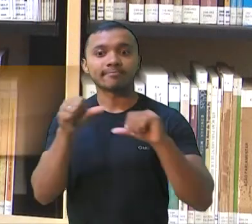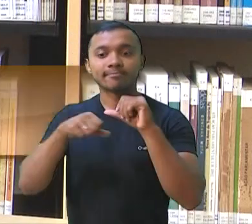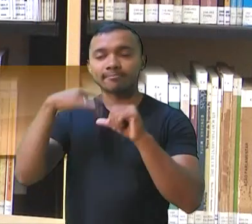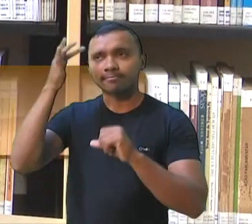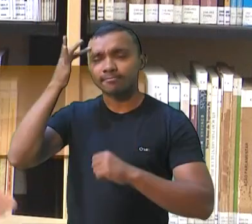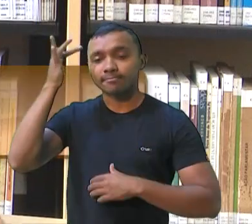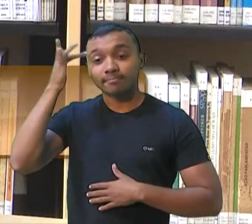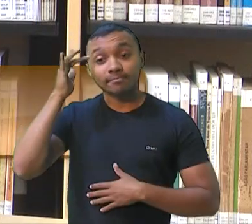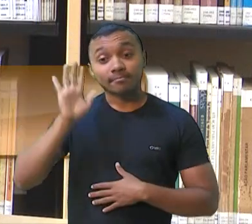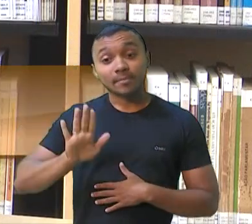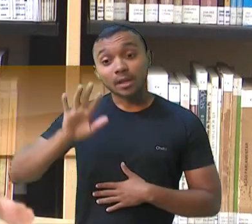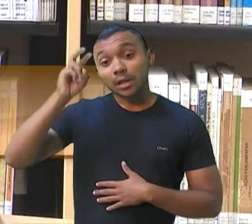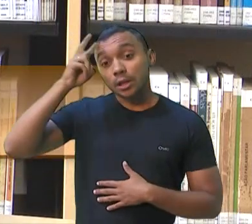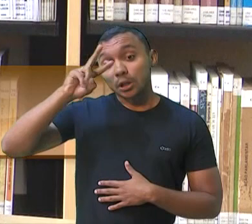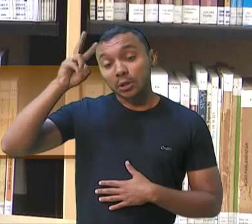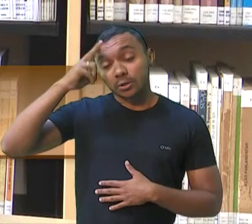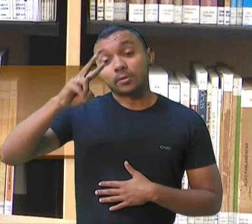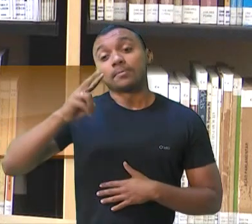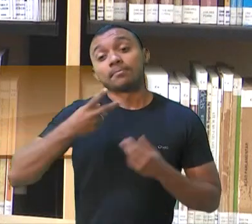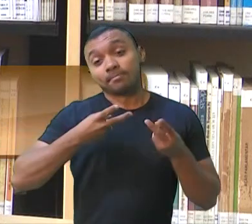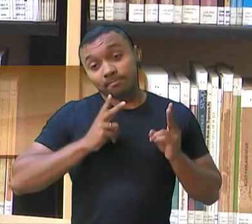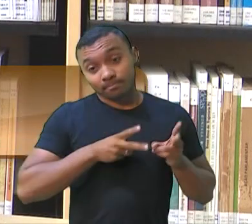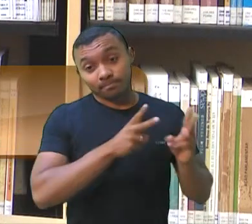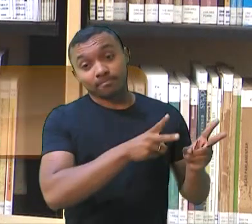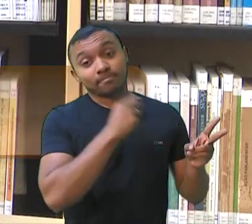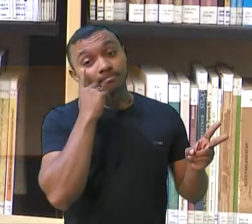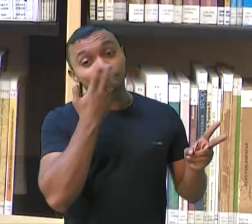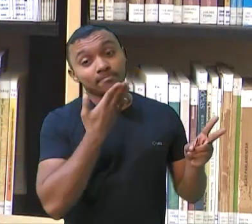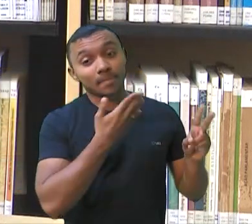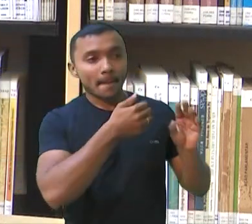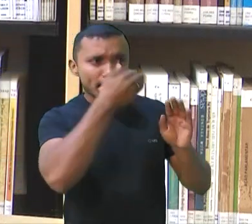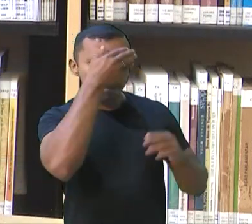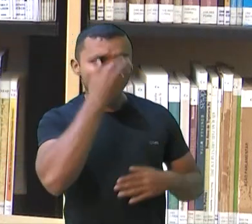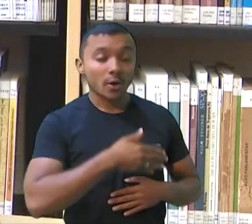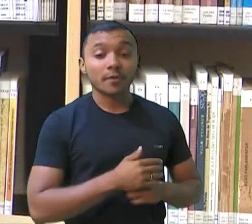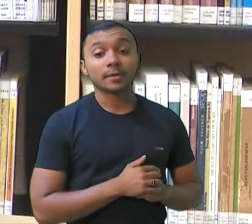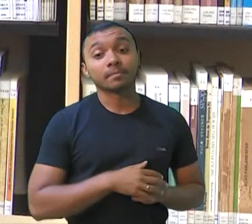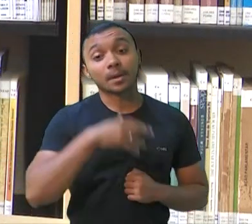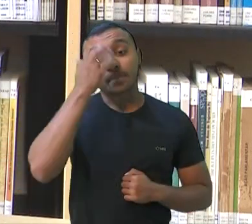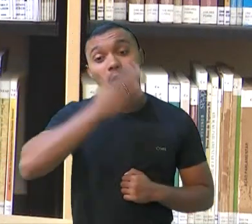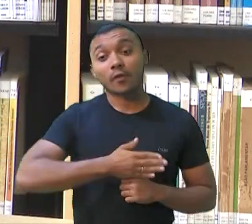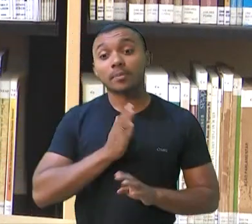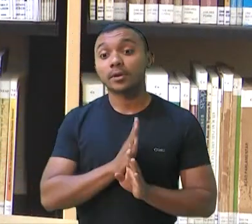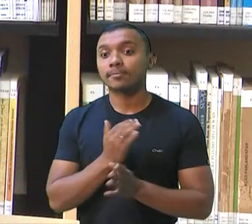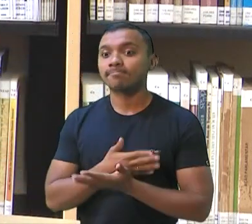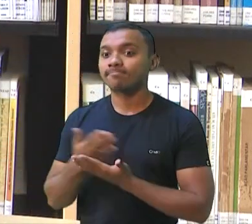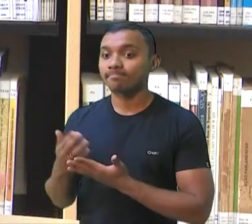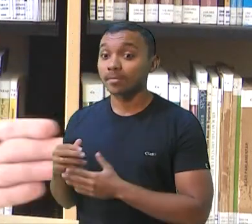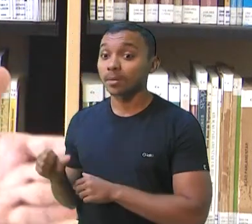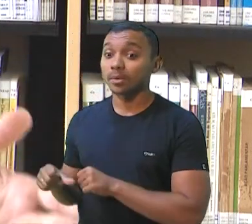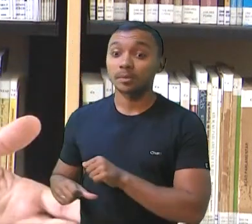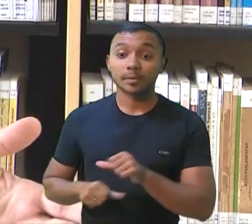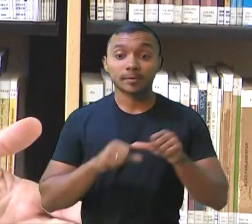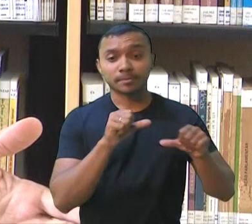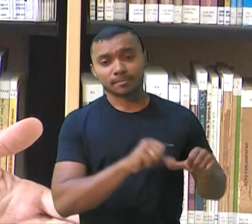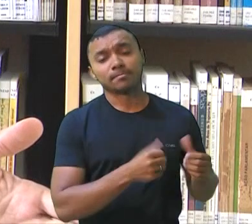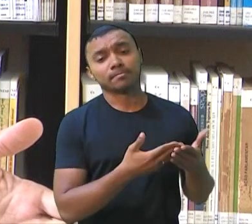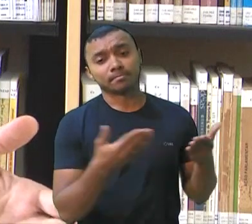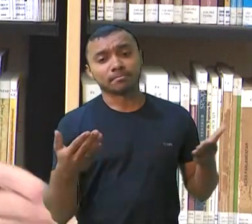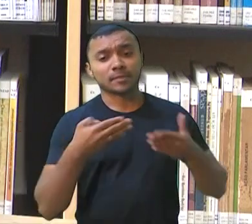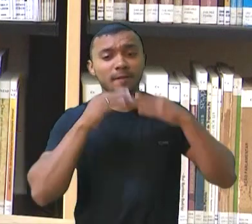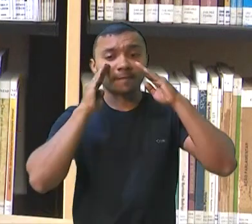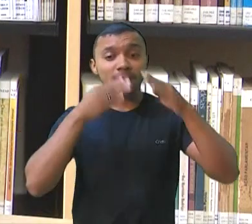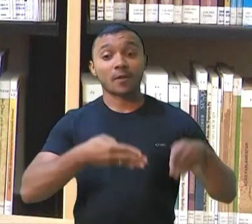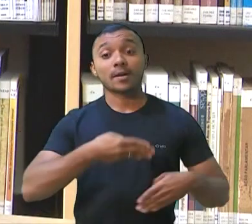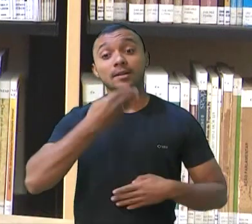Mas a história da Gwen Stacy está lá para provar que ela é o começo da mudança do mercado. Ou seja, um mercado estritamente feito para